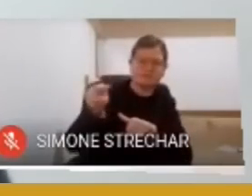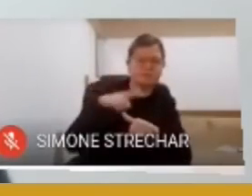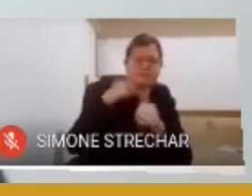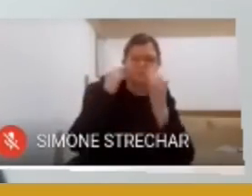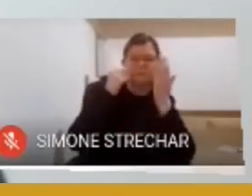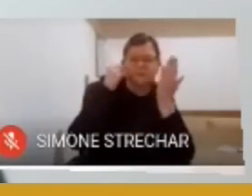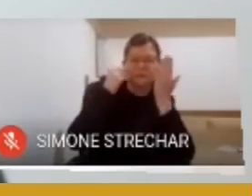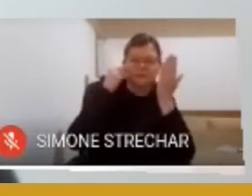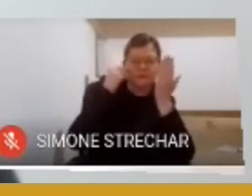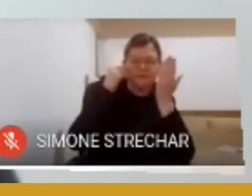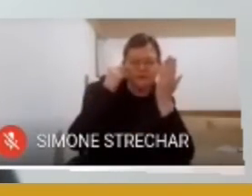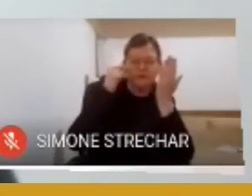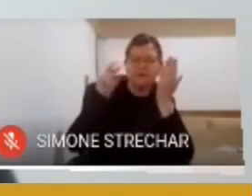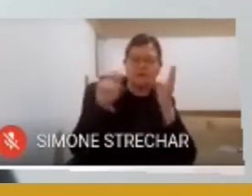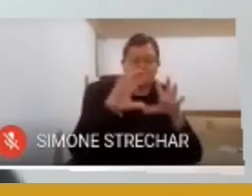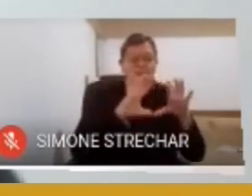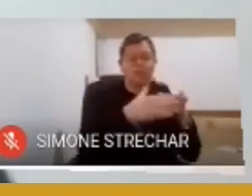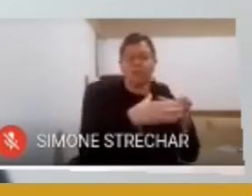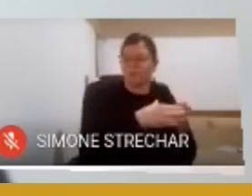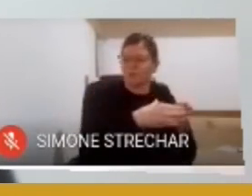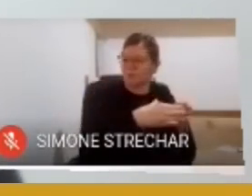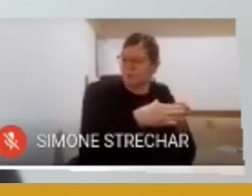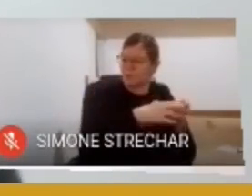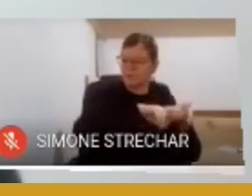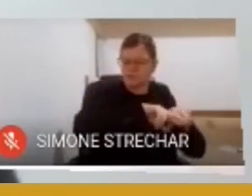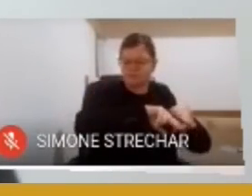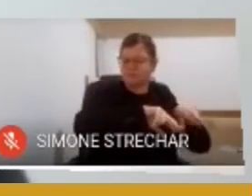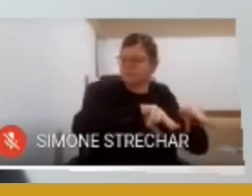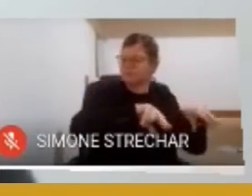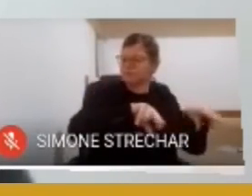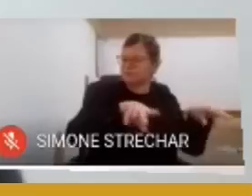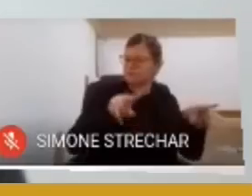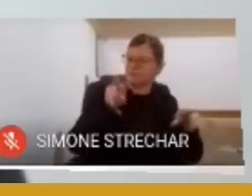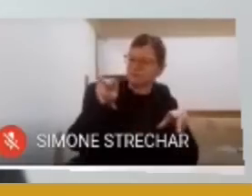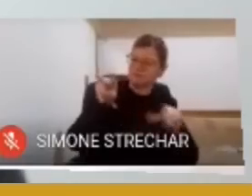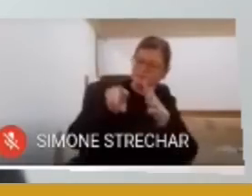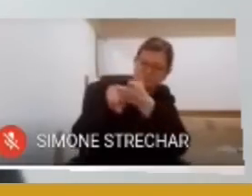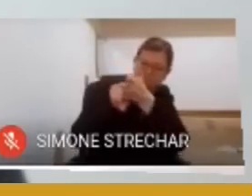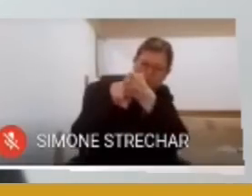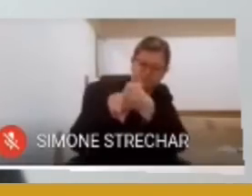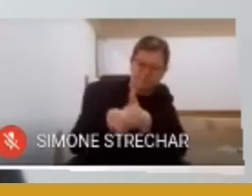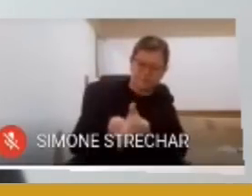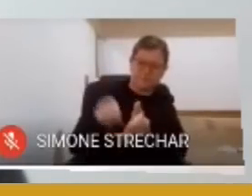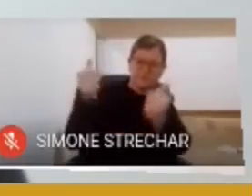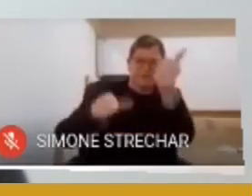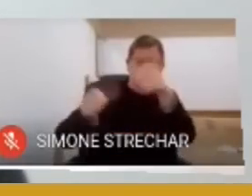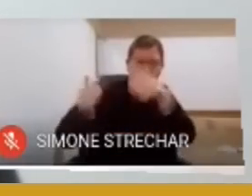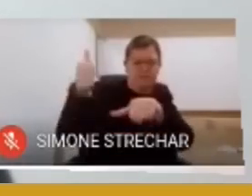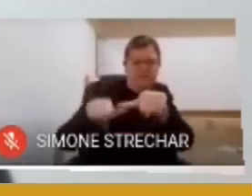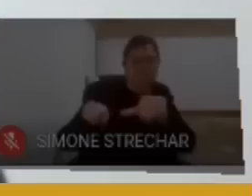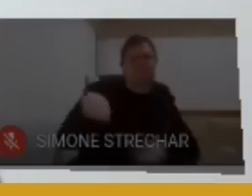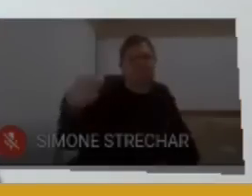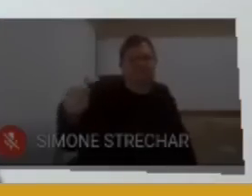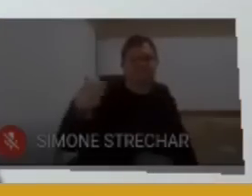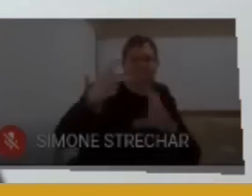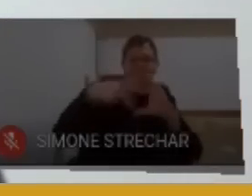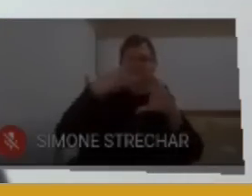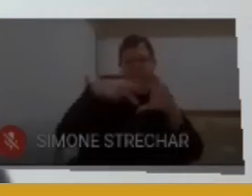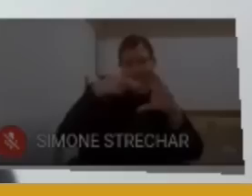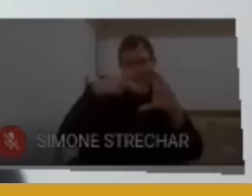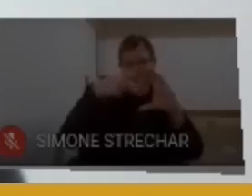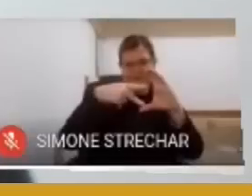pessoa pedófila, ela tem esse desejo. O ato de ter o desejo, por si só, não é crime.